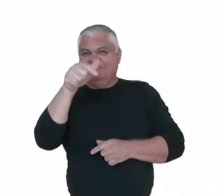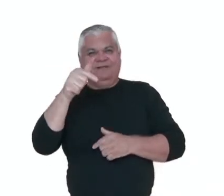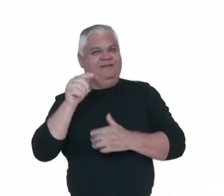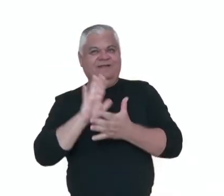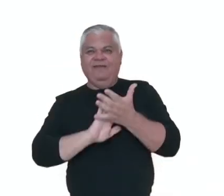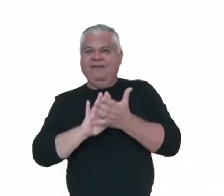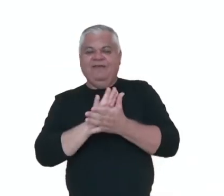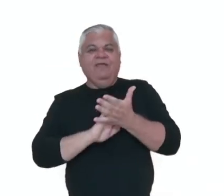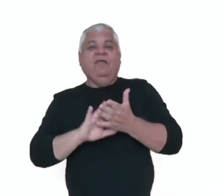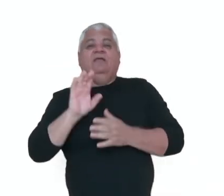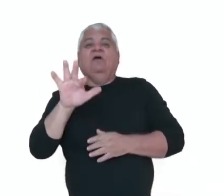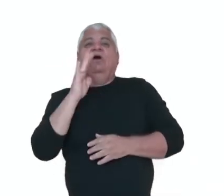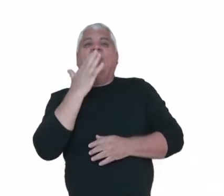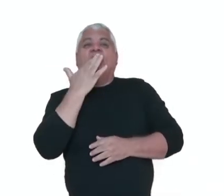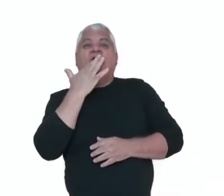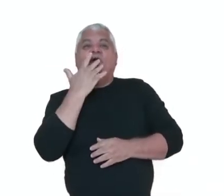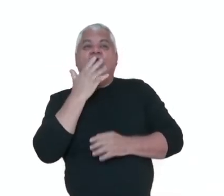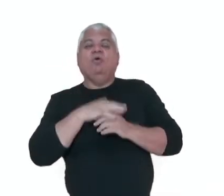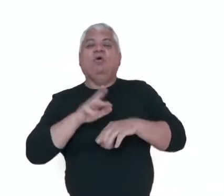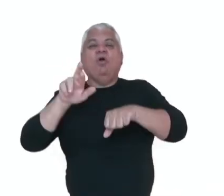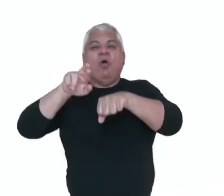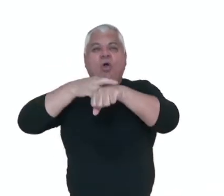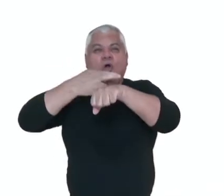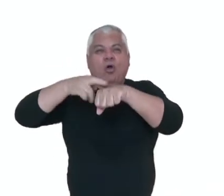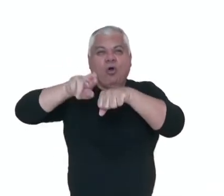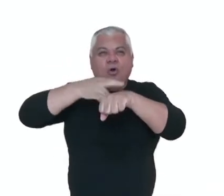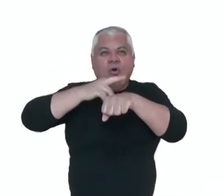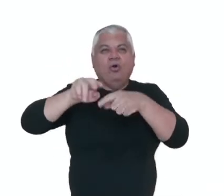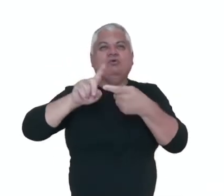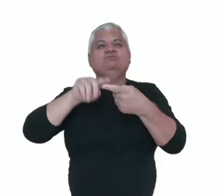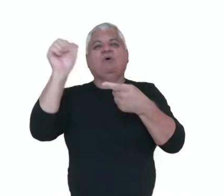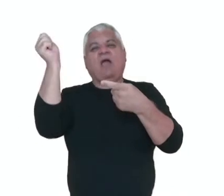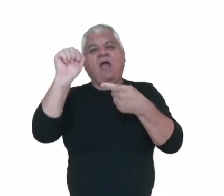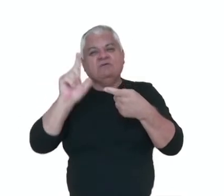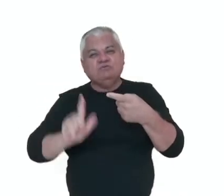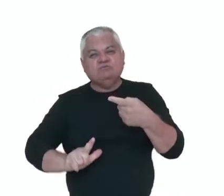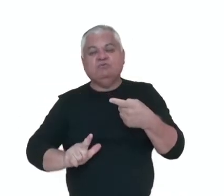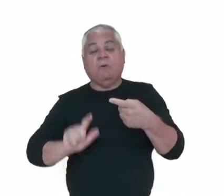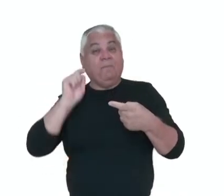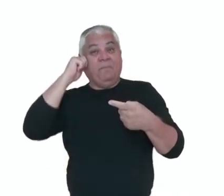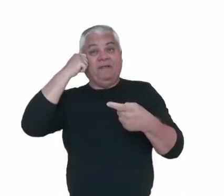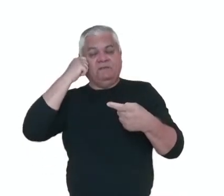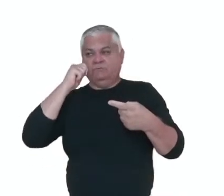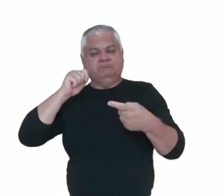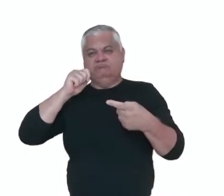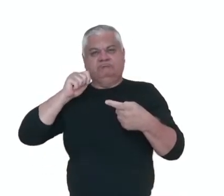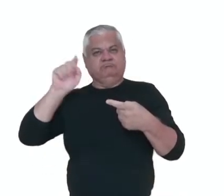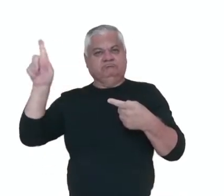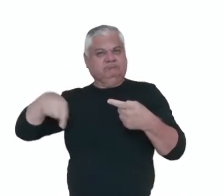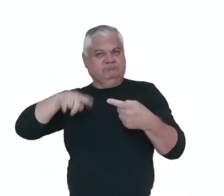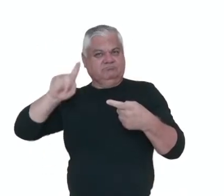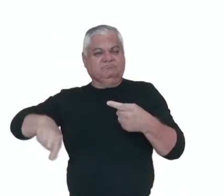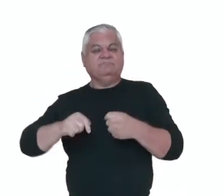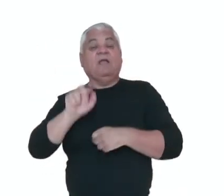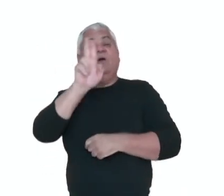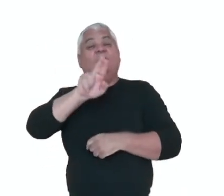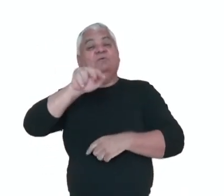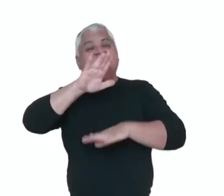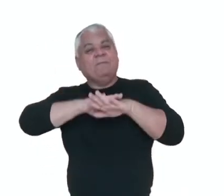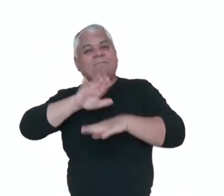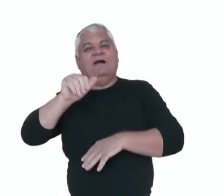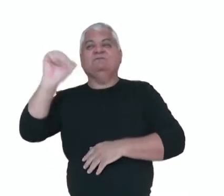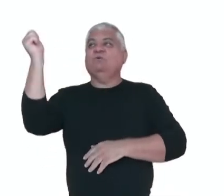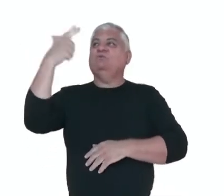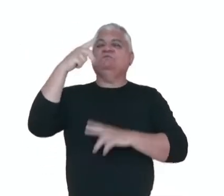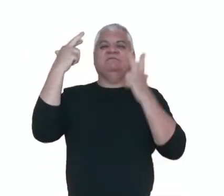de pintura. O roxo é para as sombras suaves, o azul é para as sombras fortes. Por isso existe mais leveza nas cores que utilizam a luz